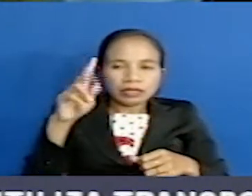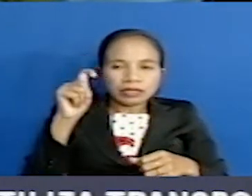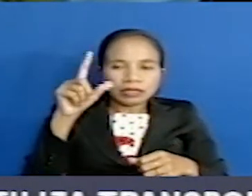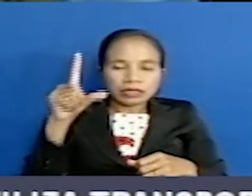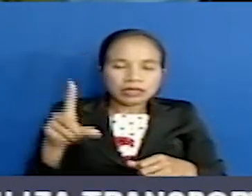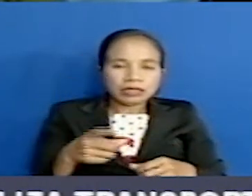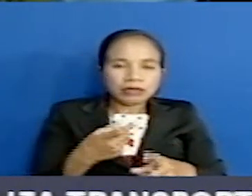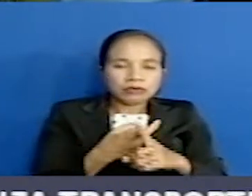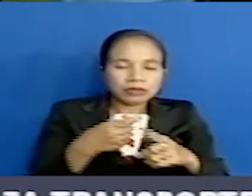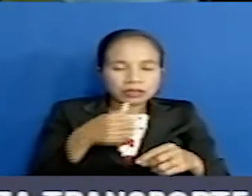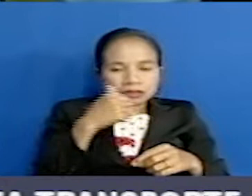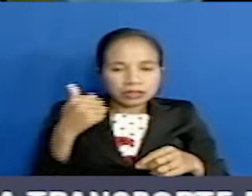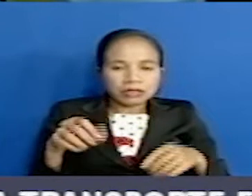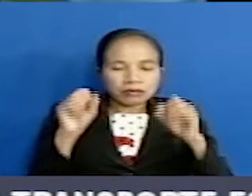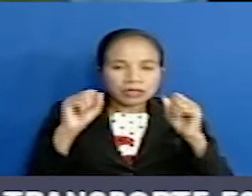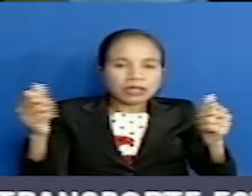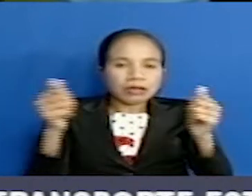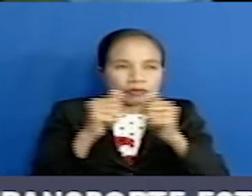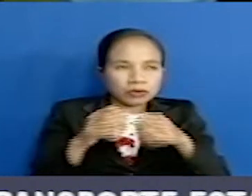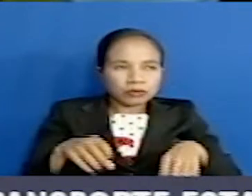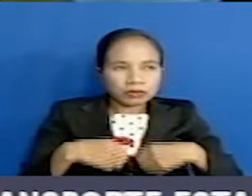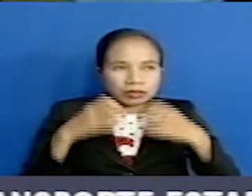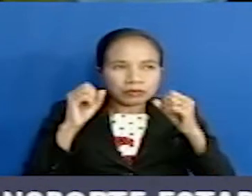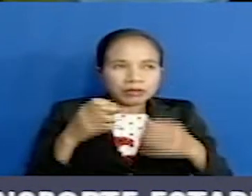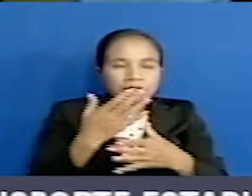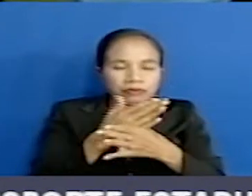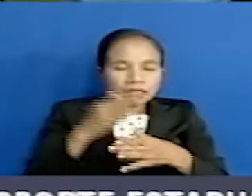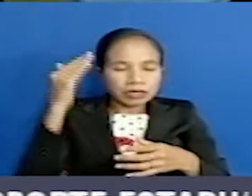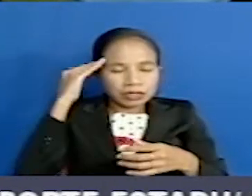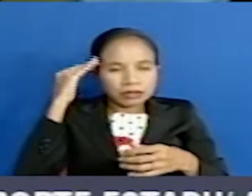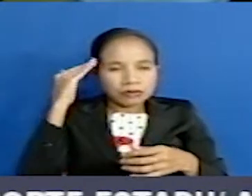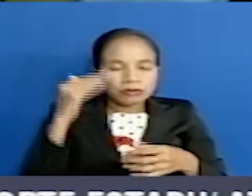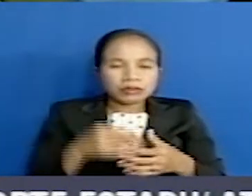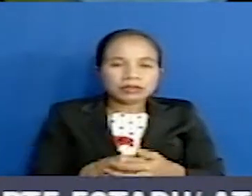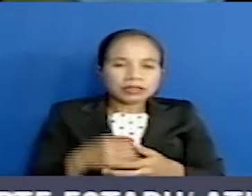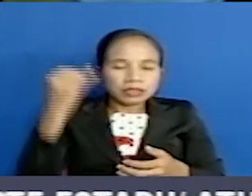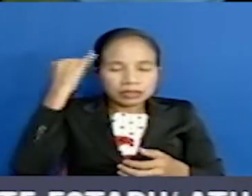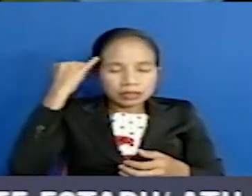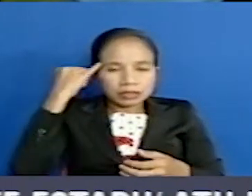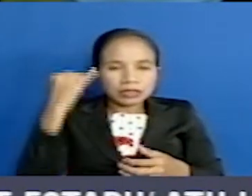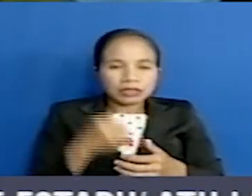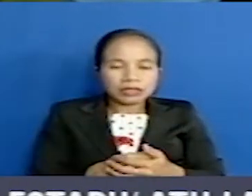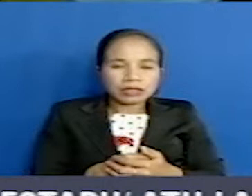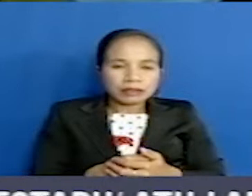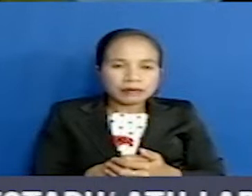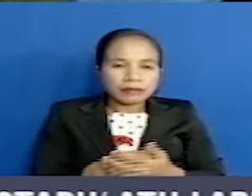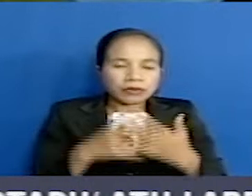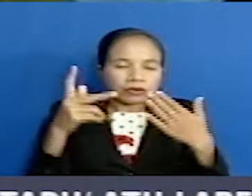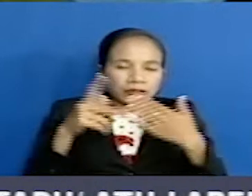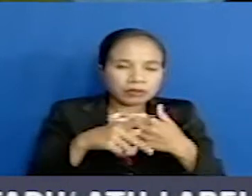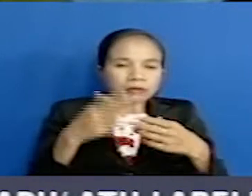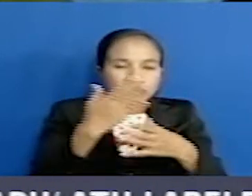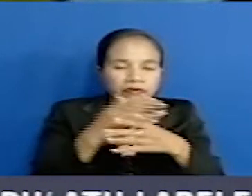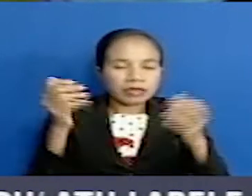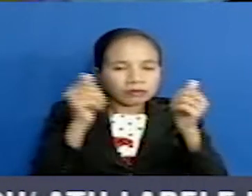com se parte ser selo para a bela muita, para o ensame ser bela faz ser nia noin, ser nia ideias, ser nia programa, ser bela faz